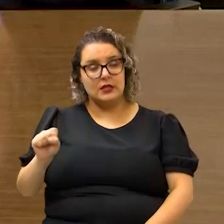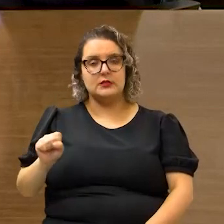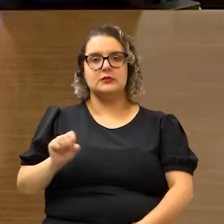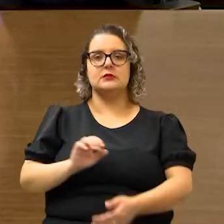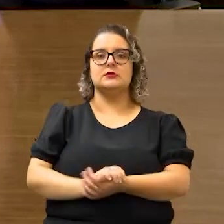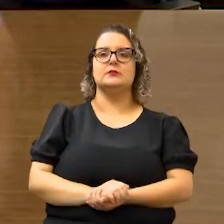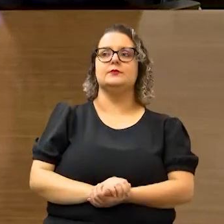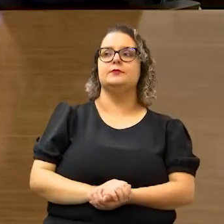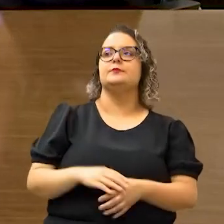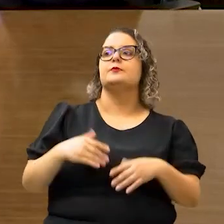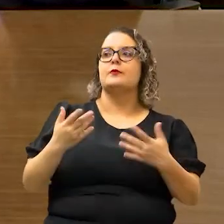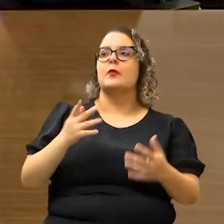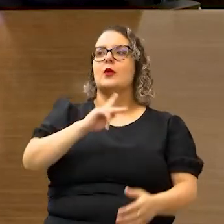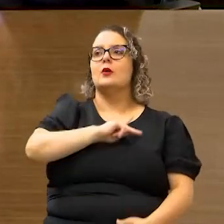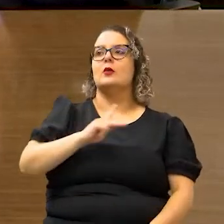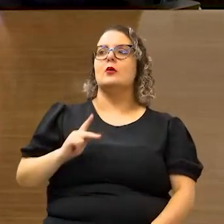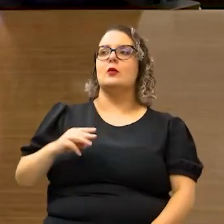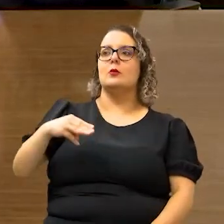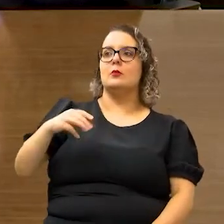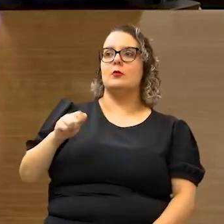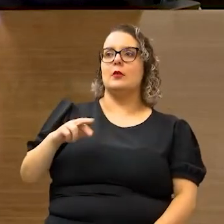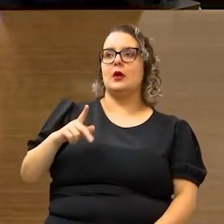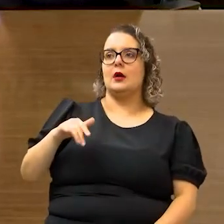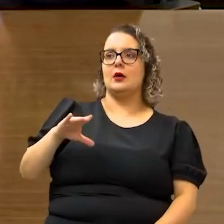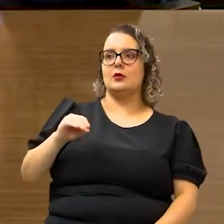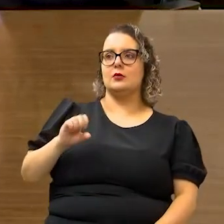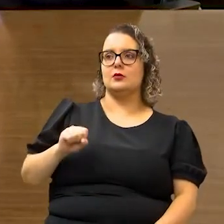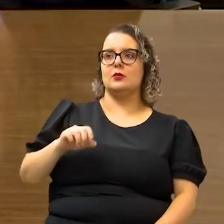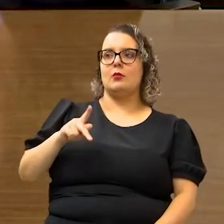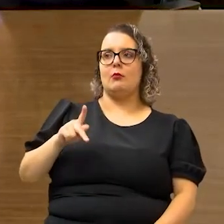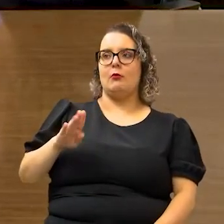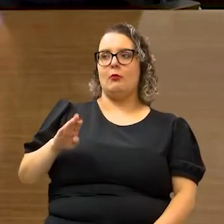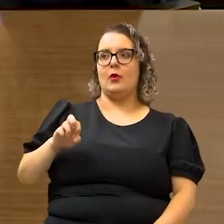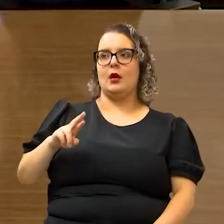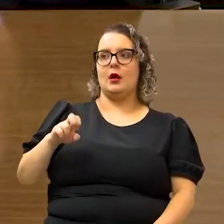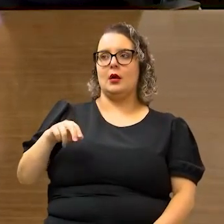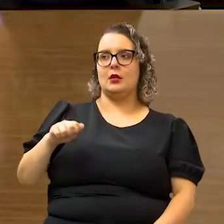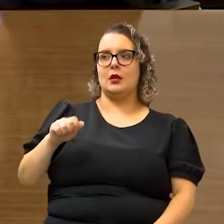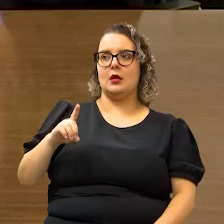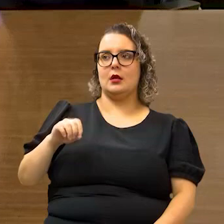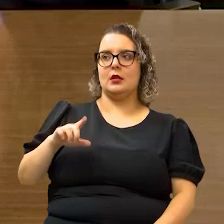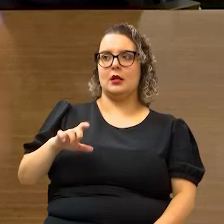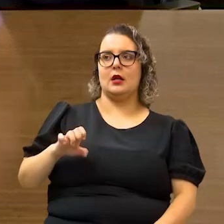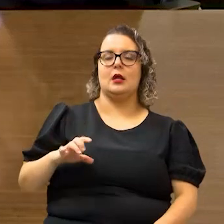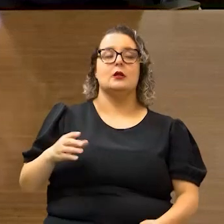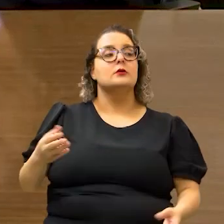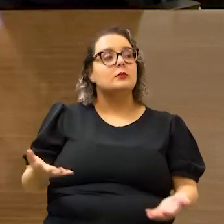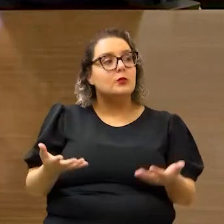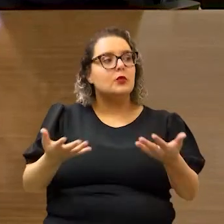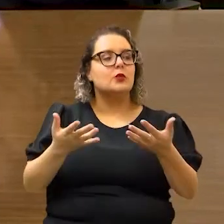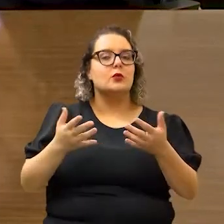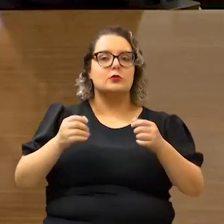e por iniciativa do então presidente Marcos Bernardelli, ele resolveu